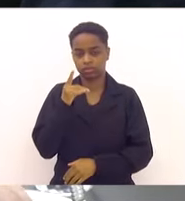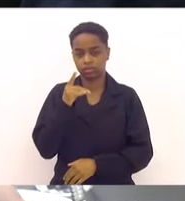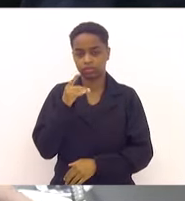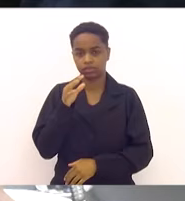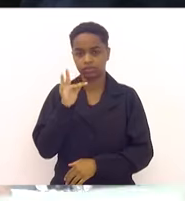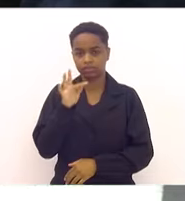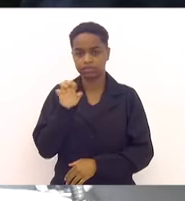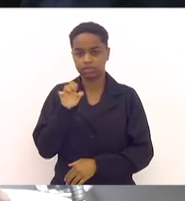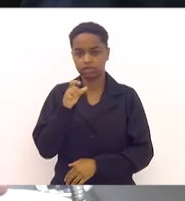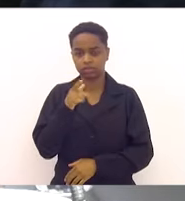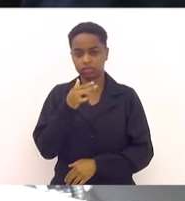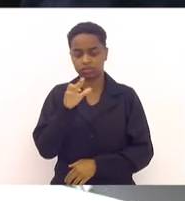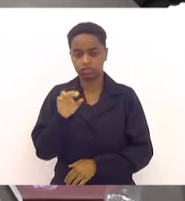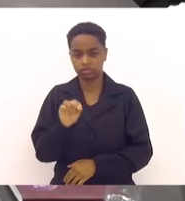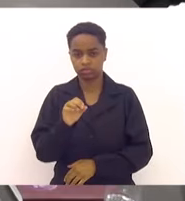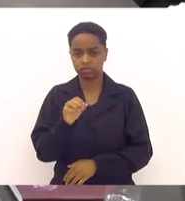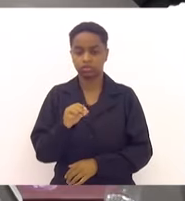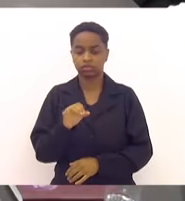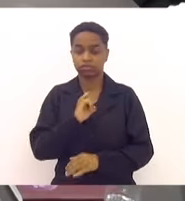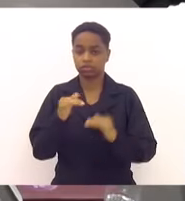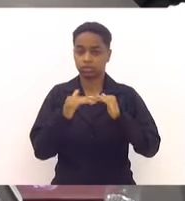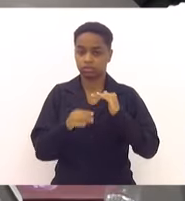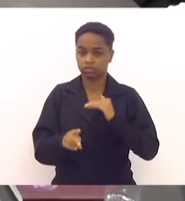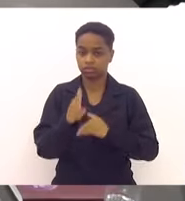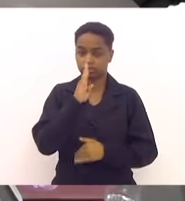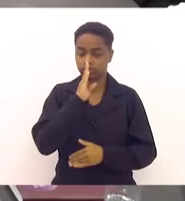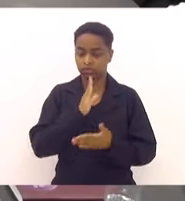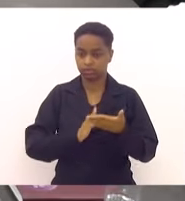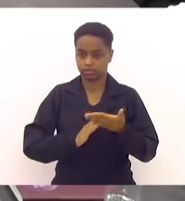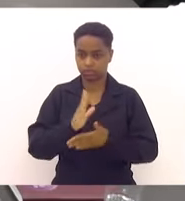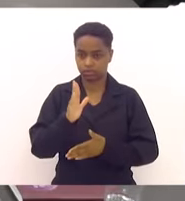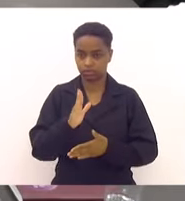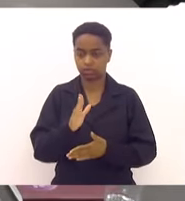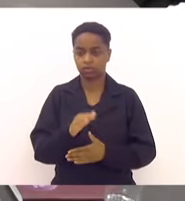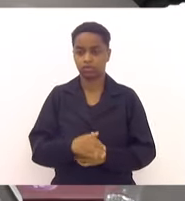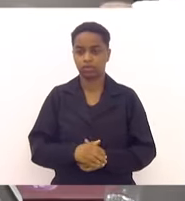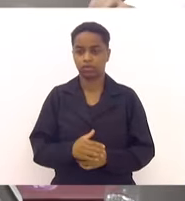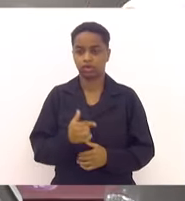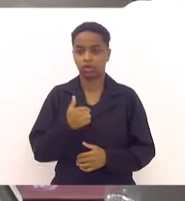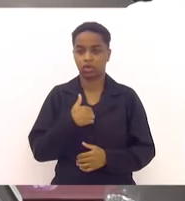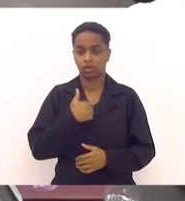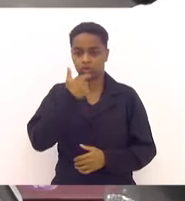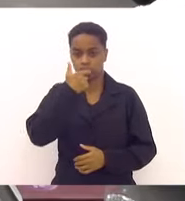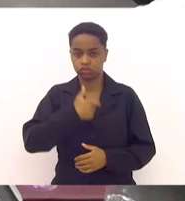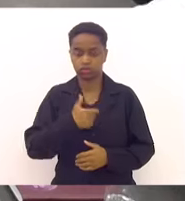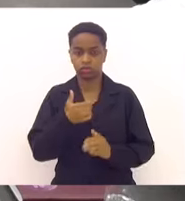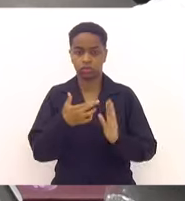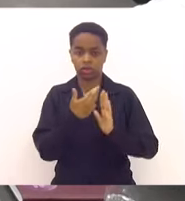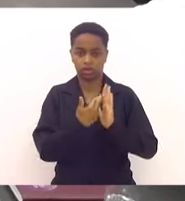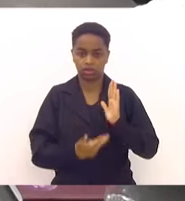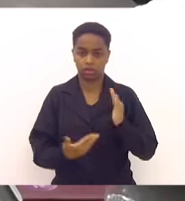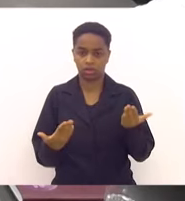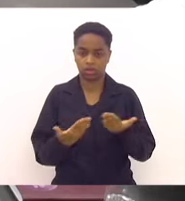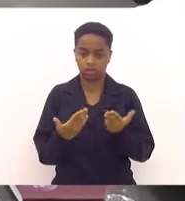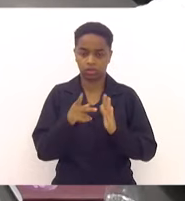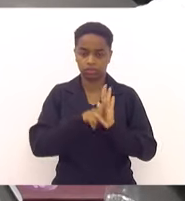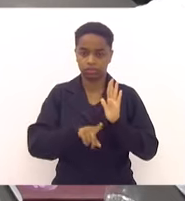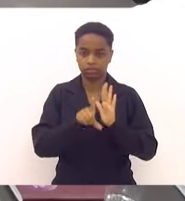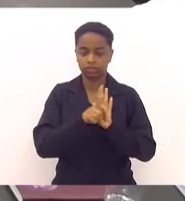em votação, os senhores que aprovam permaneçam como estão. Aprovado, estou me designando relator do PL para fazer essas